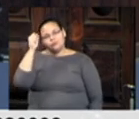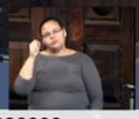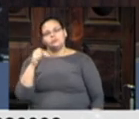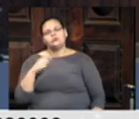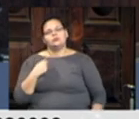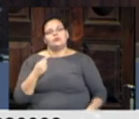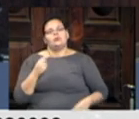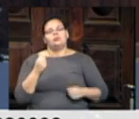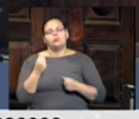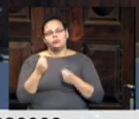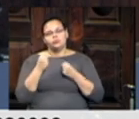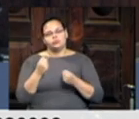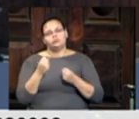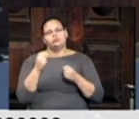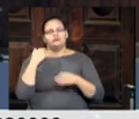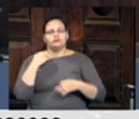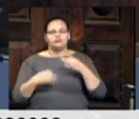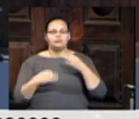o Poder Judiciário